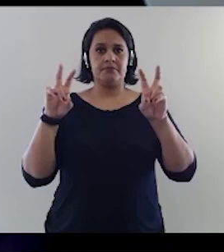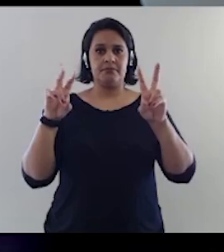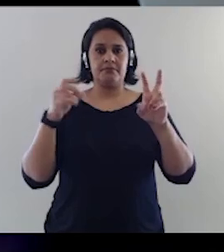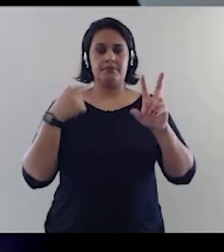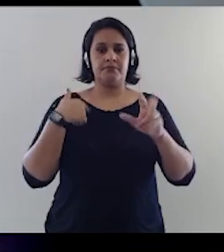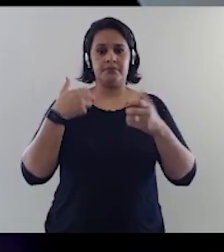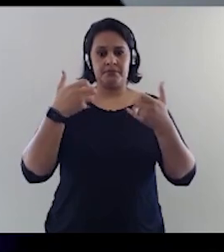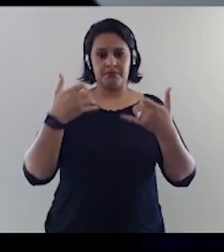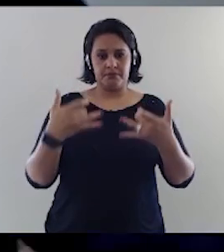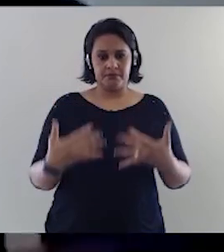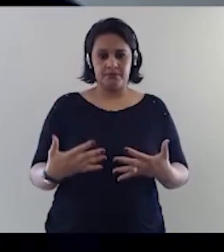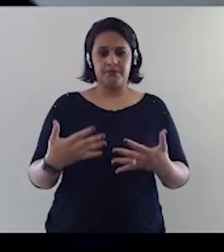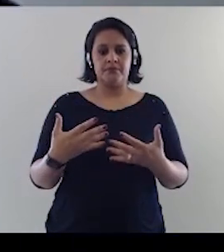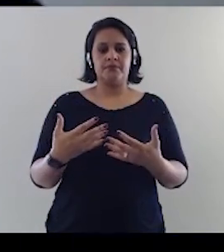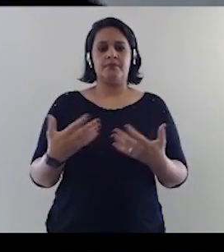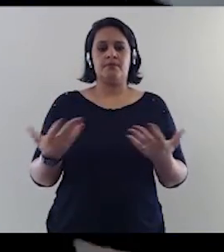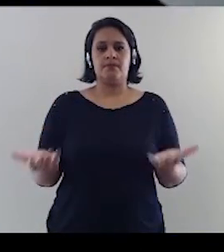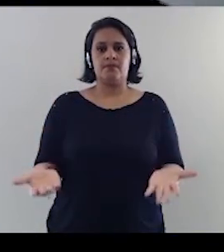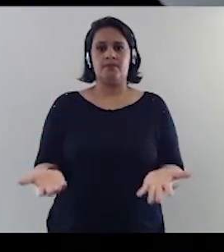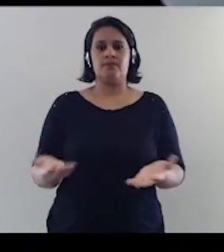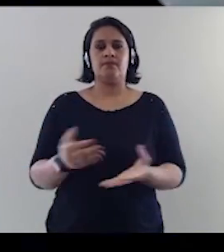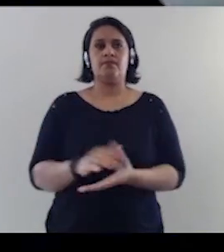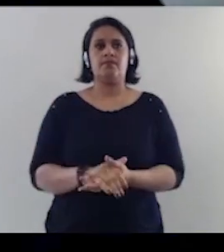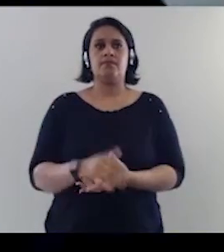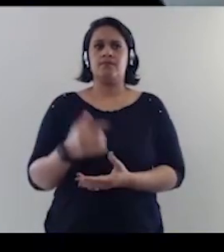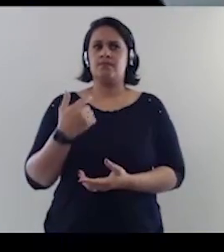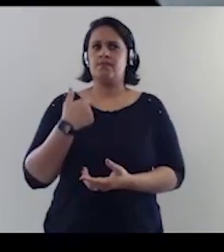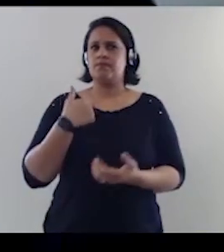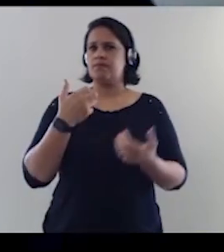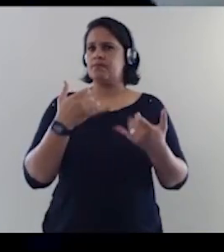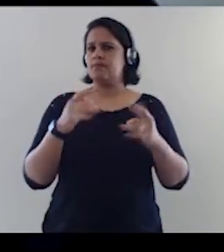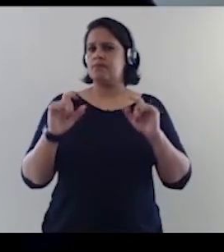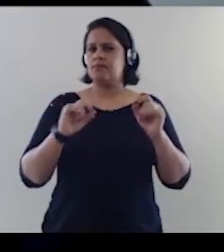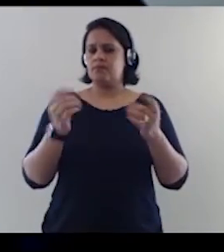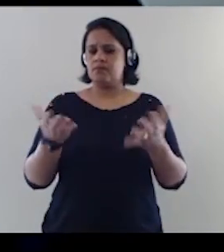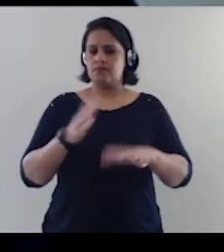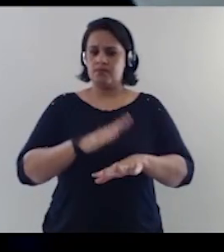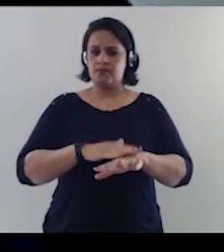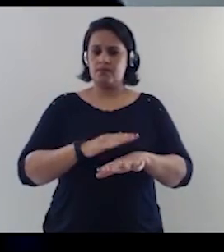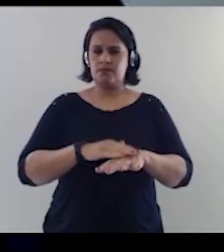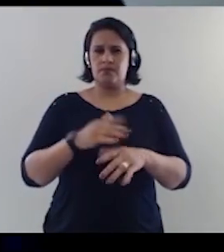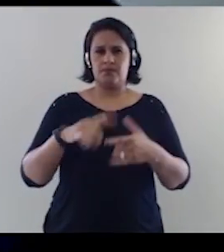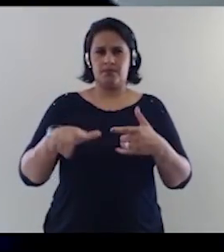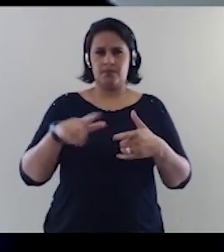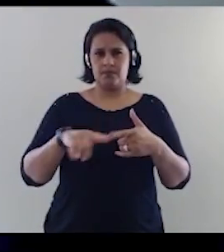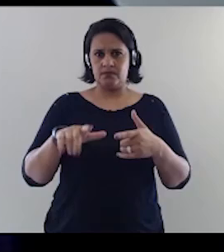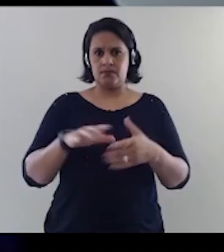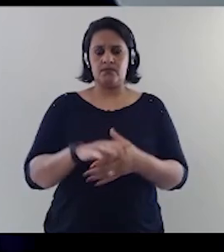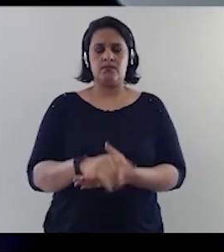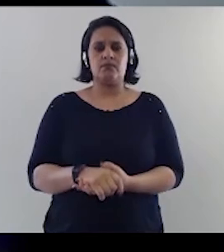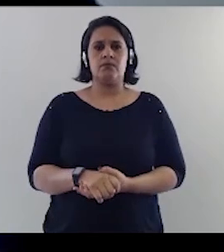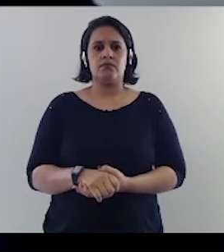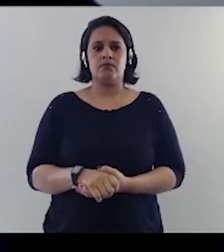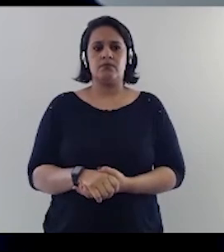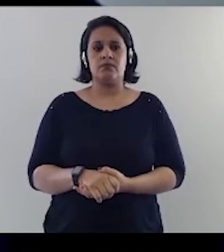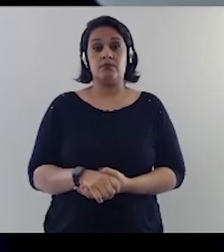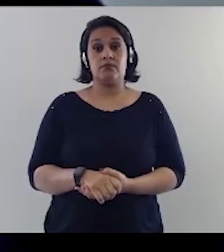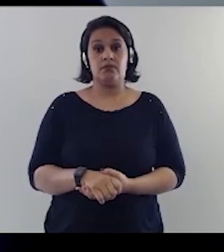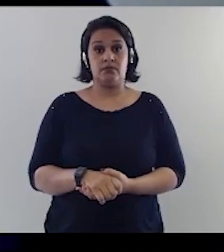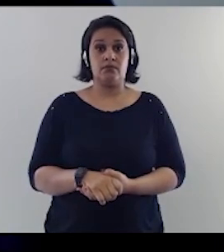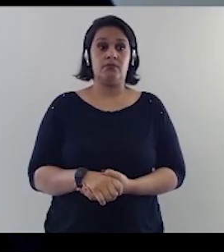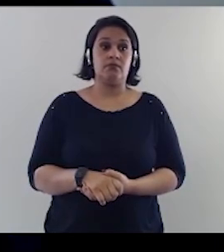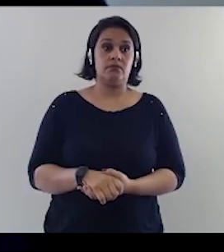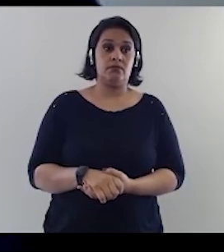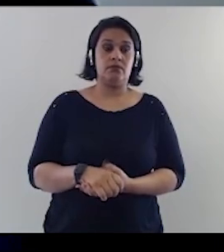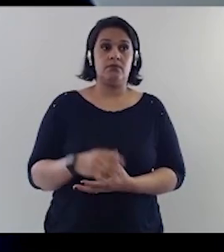Constitucional brasileira e portuguesa, um apontamento em termos de crise. O precedente jurisdicional,